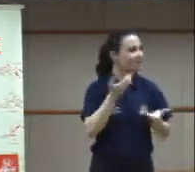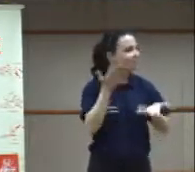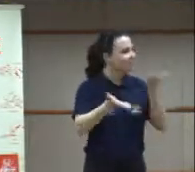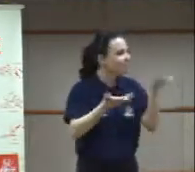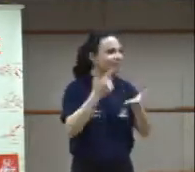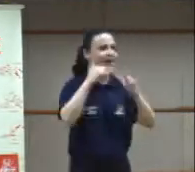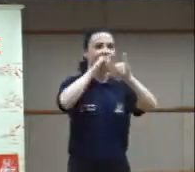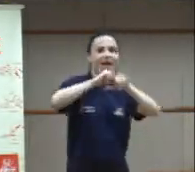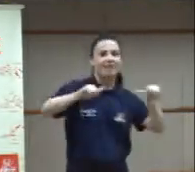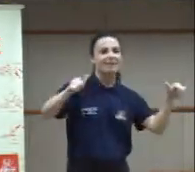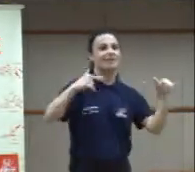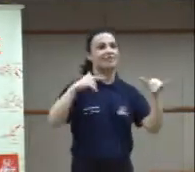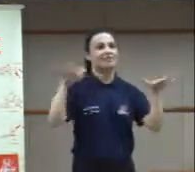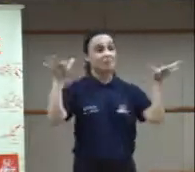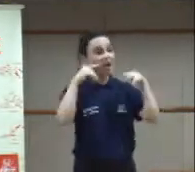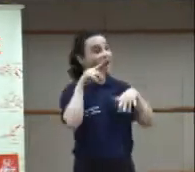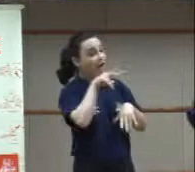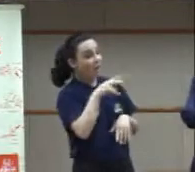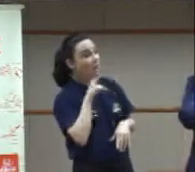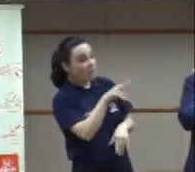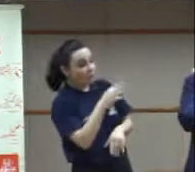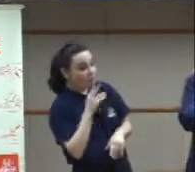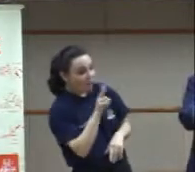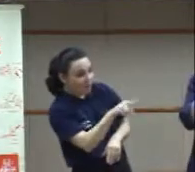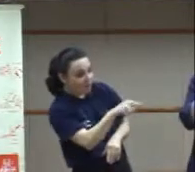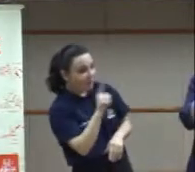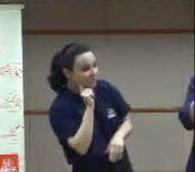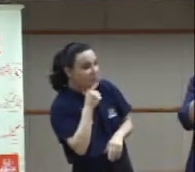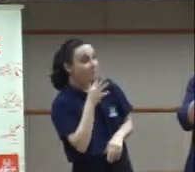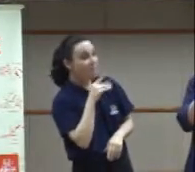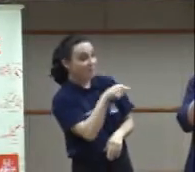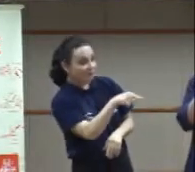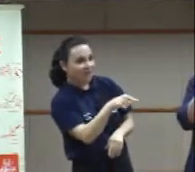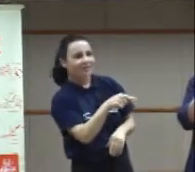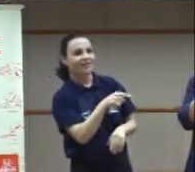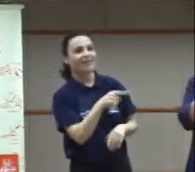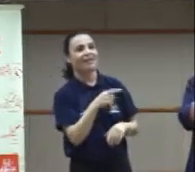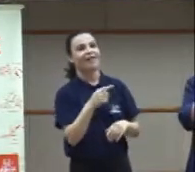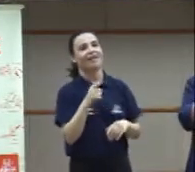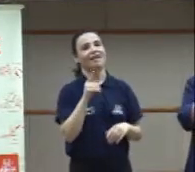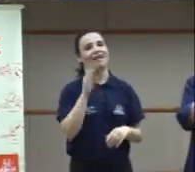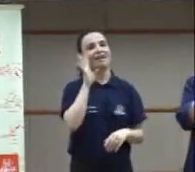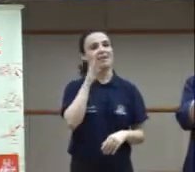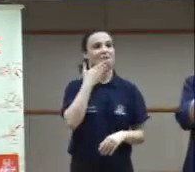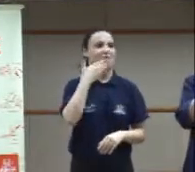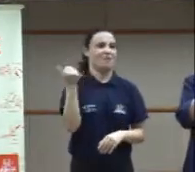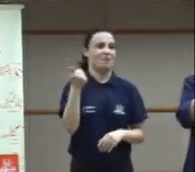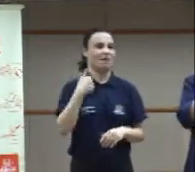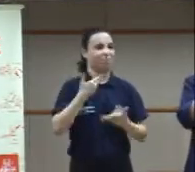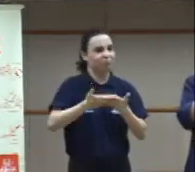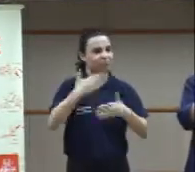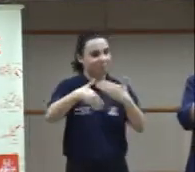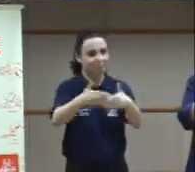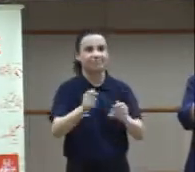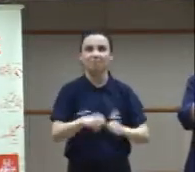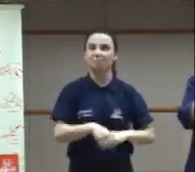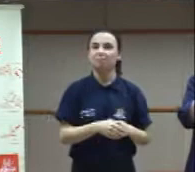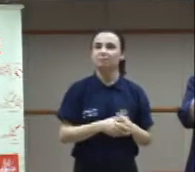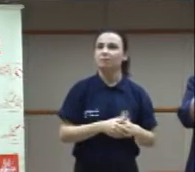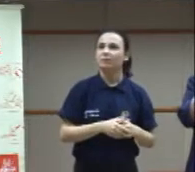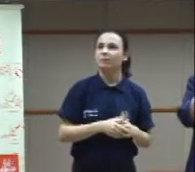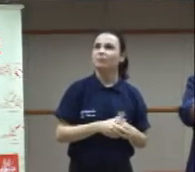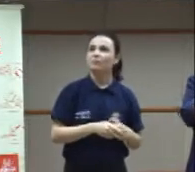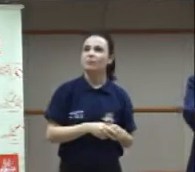mais fácil. Terceiro passo, eu acho que este é o mais difícil, é